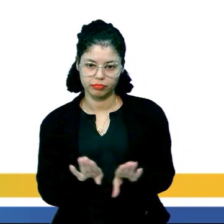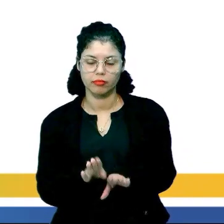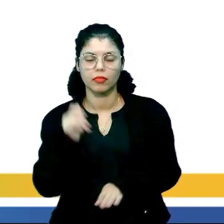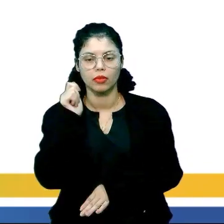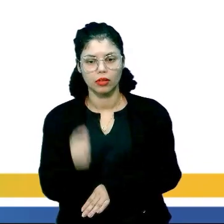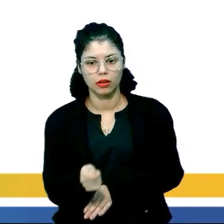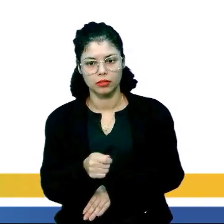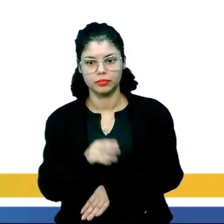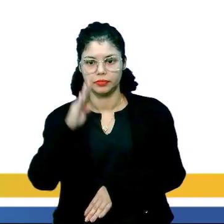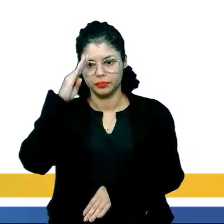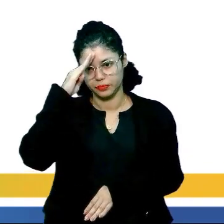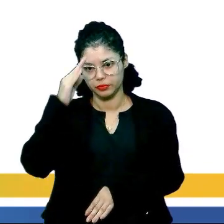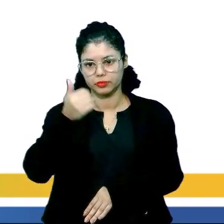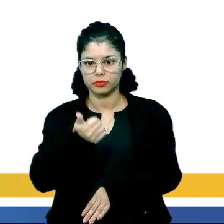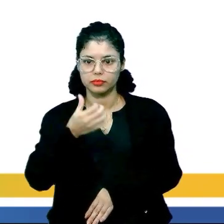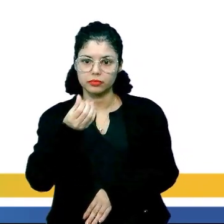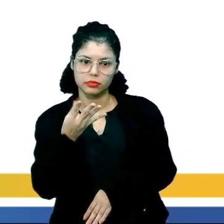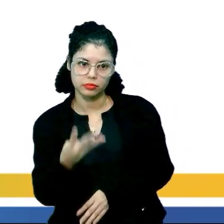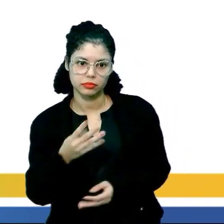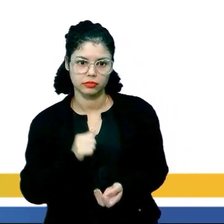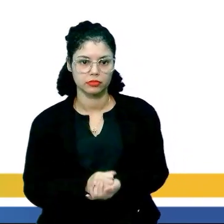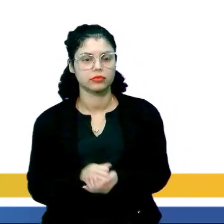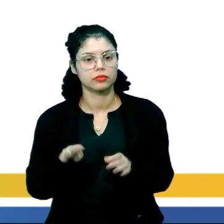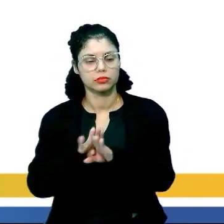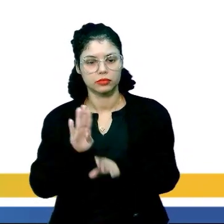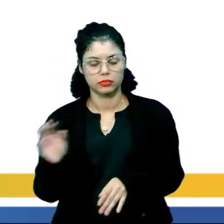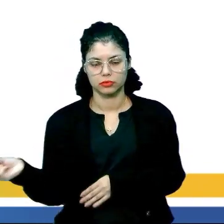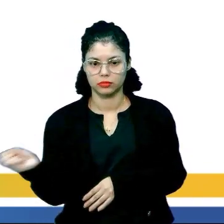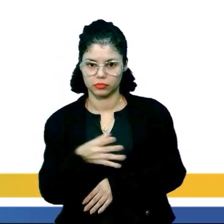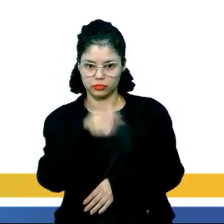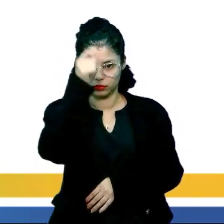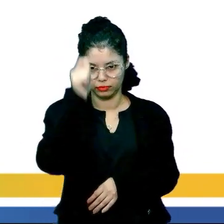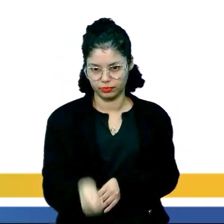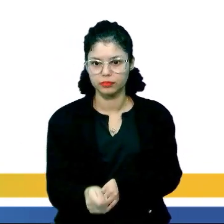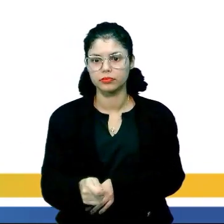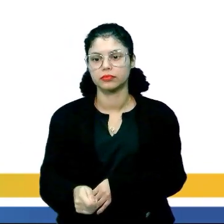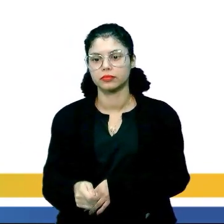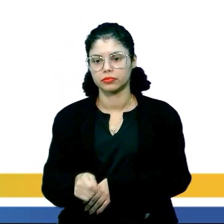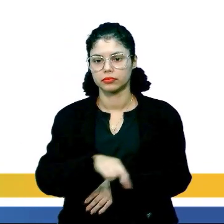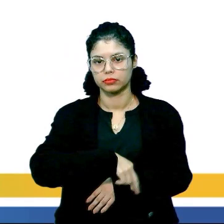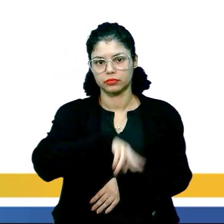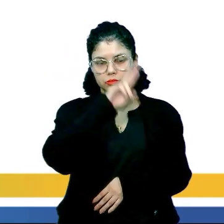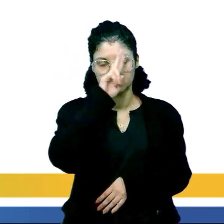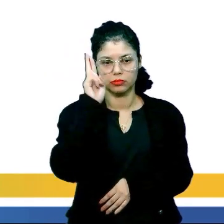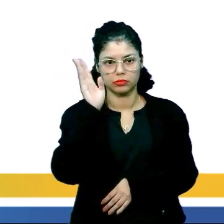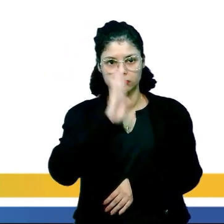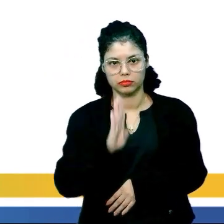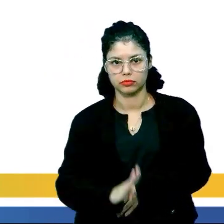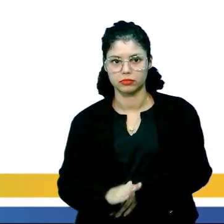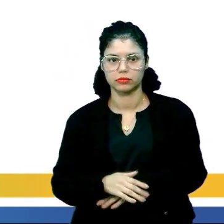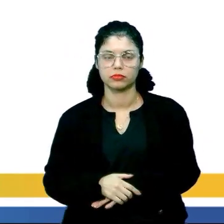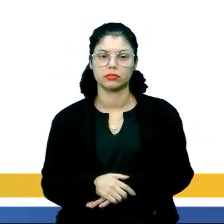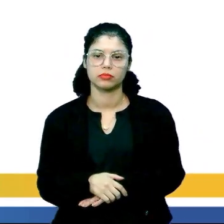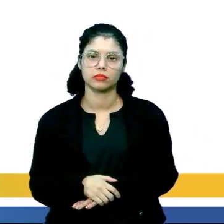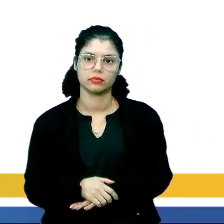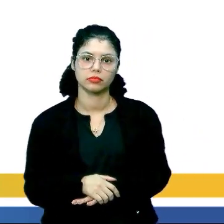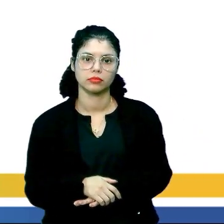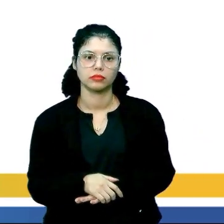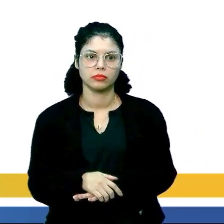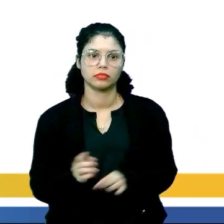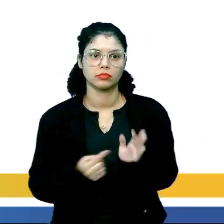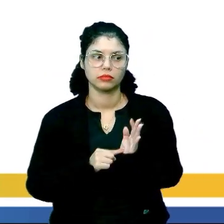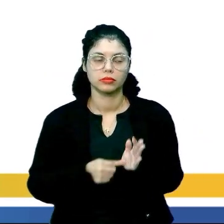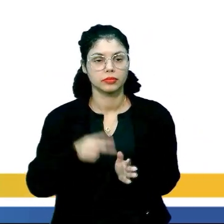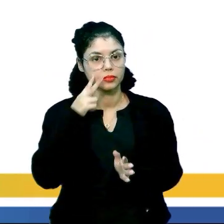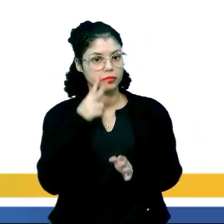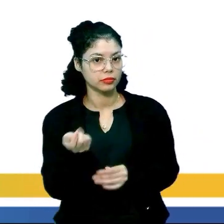de 1964, que inaugurou a ditadura militar no Brasil. Então, finalmente, do ponto